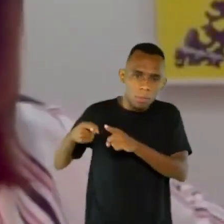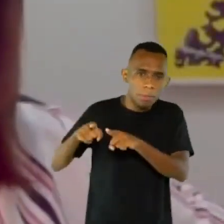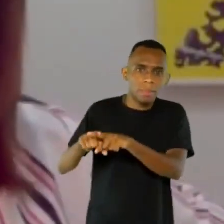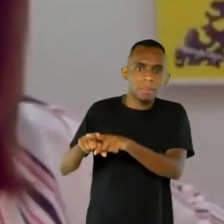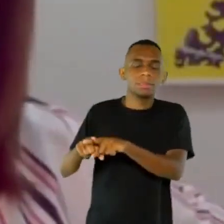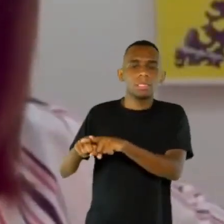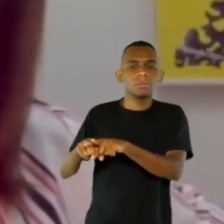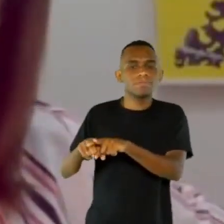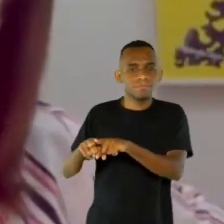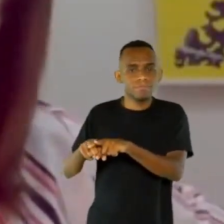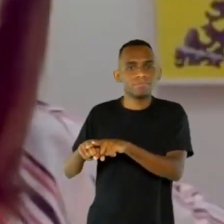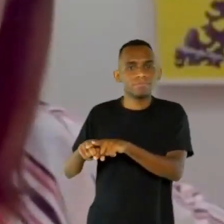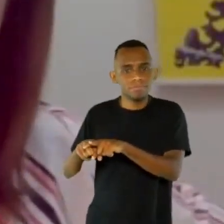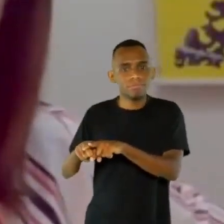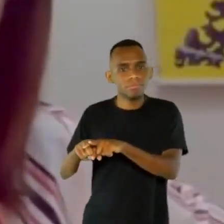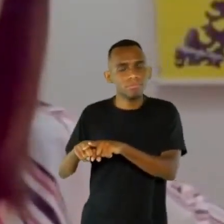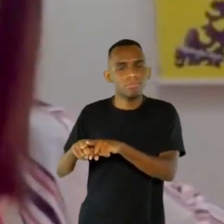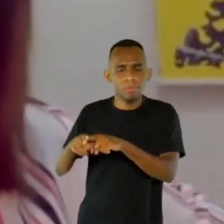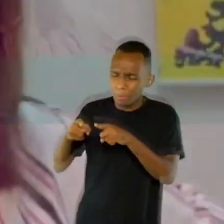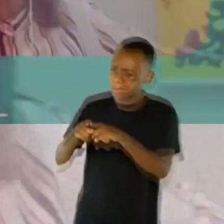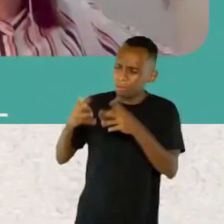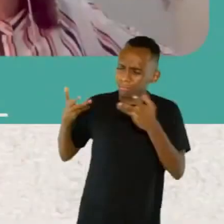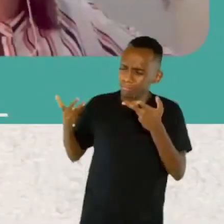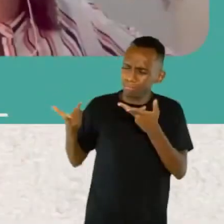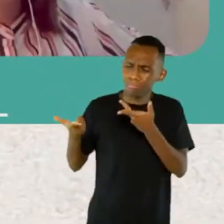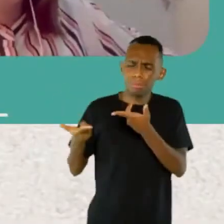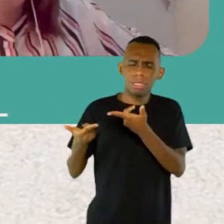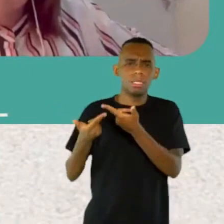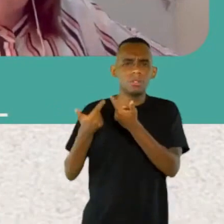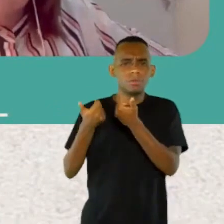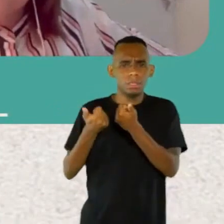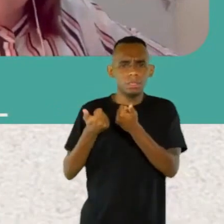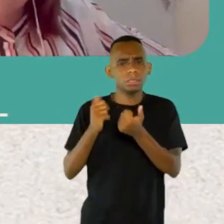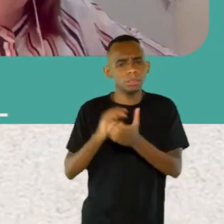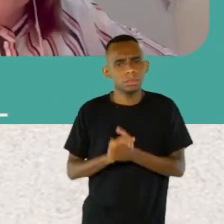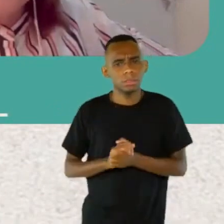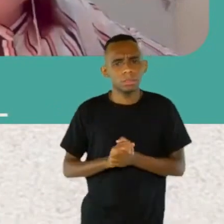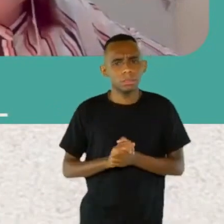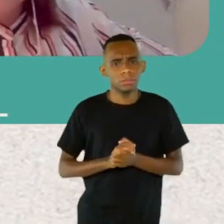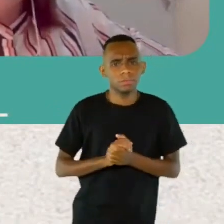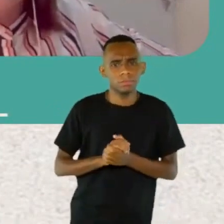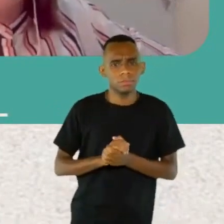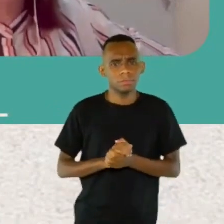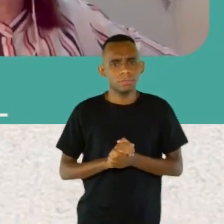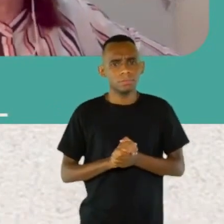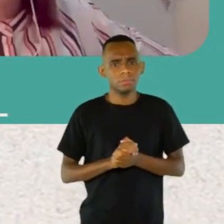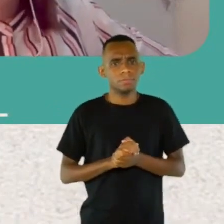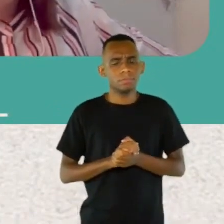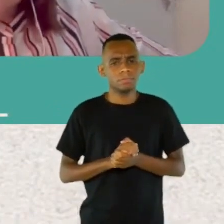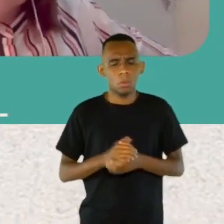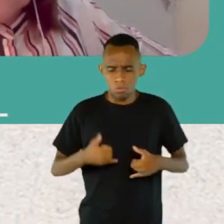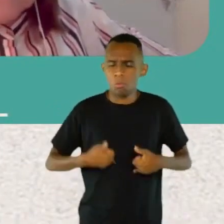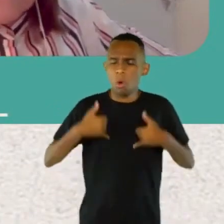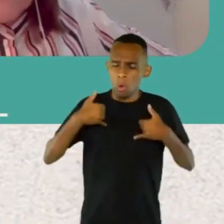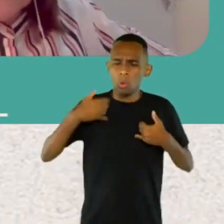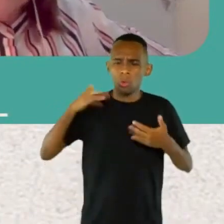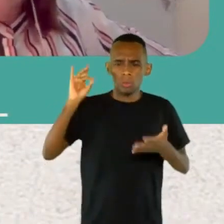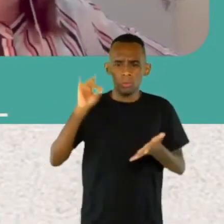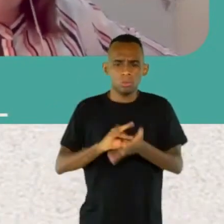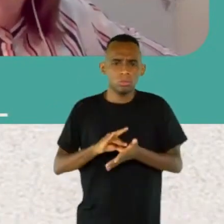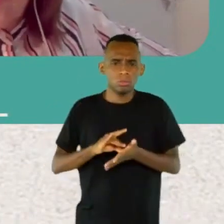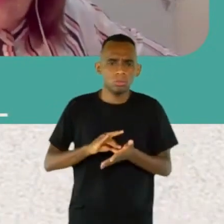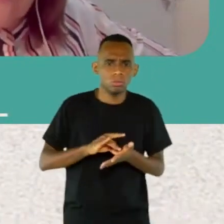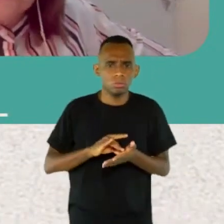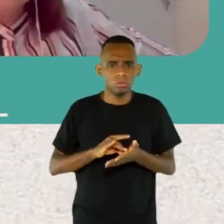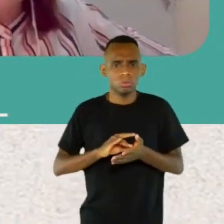que foi uma parceria incrível. Sempre é. Um privilégio enorme. Depois